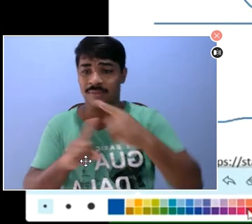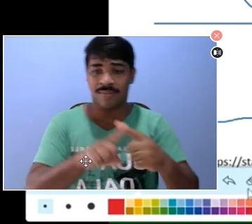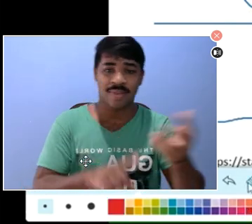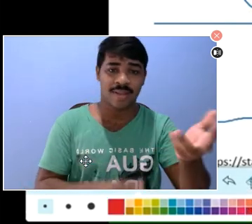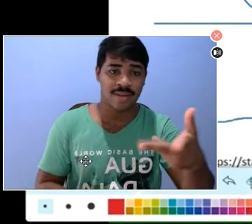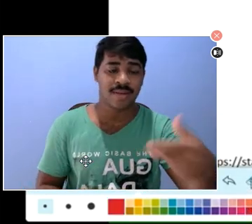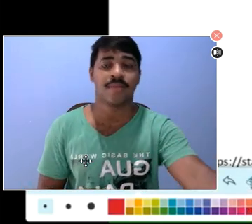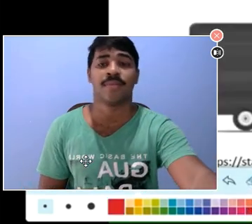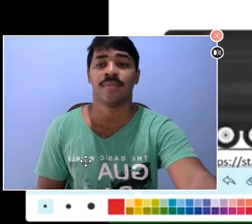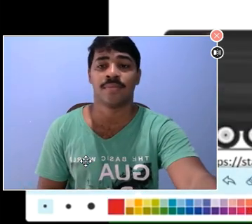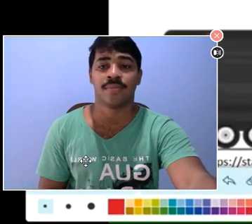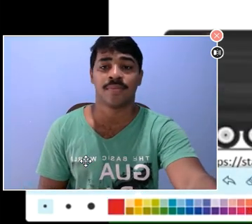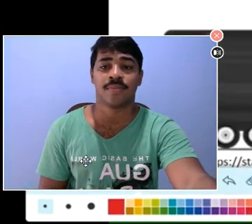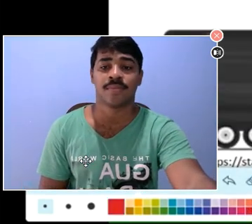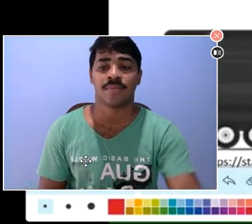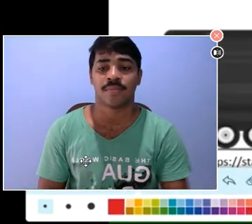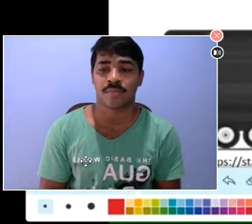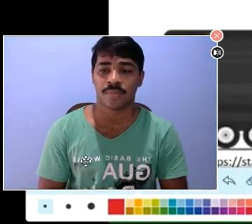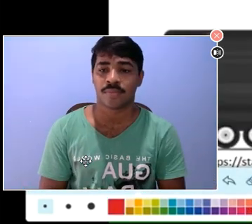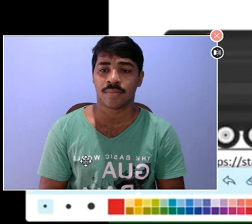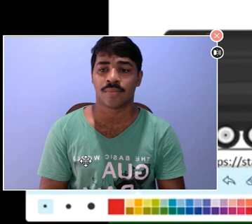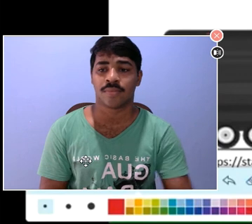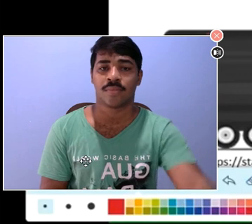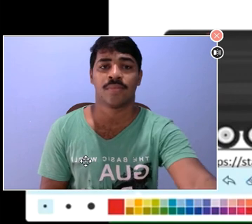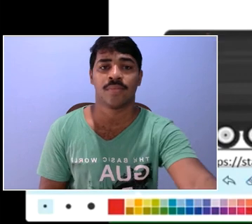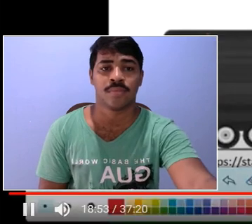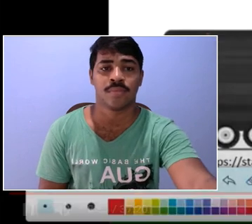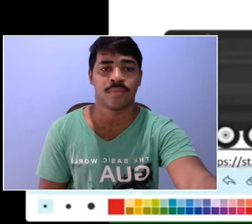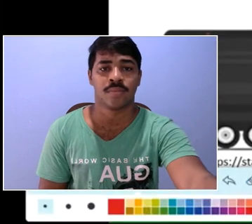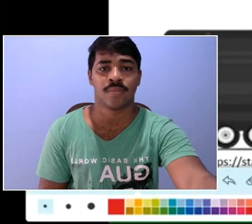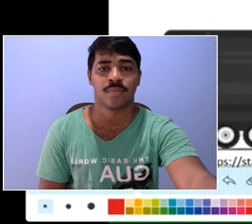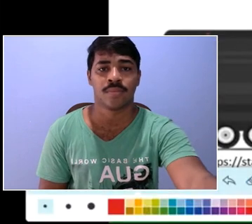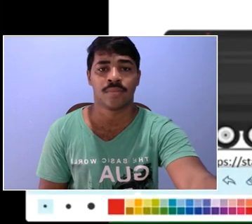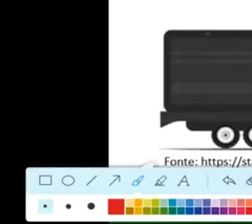aqui uma cor melhor, beleza. Ó, outra coisa, vamos aqui reparar, ó.